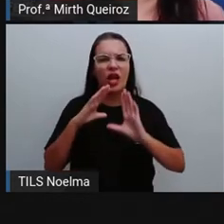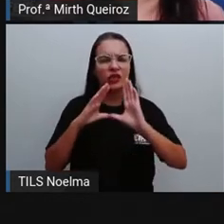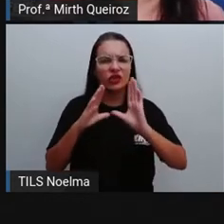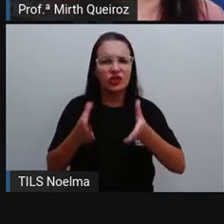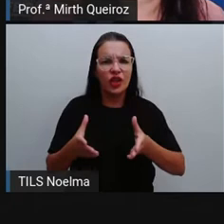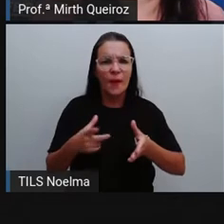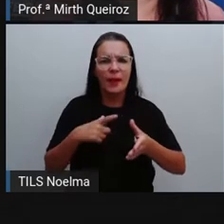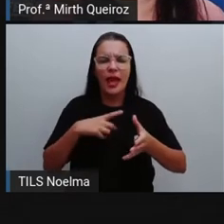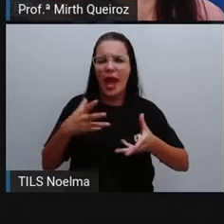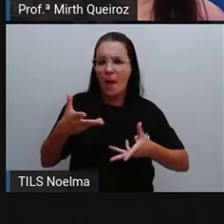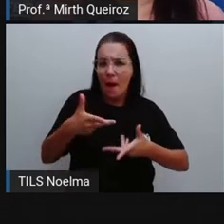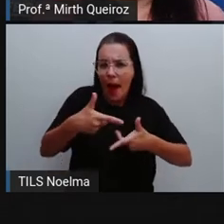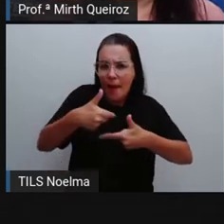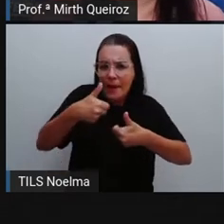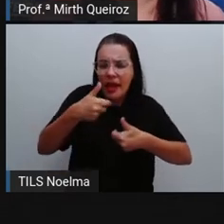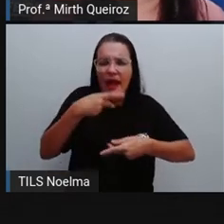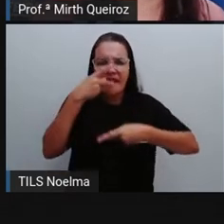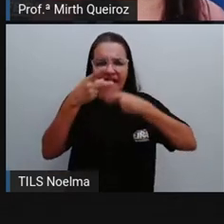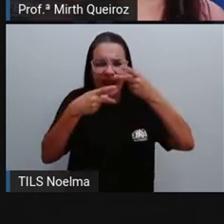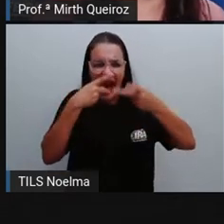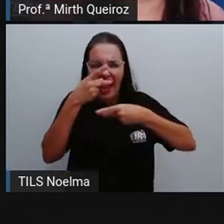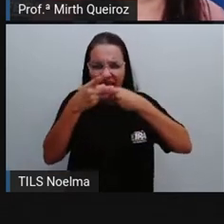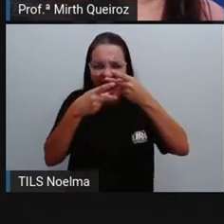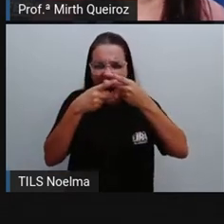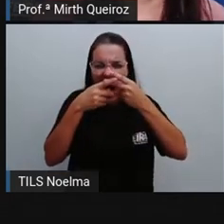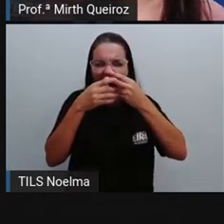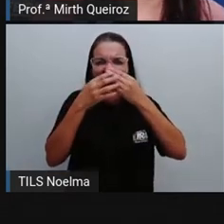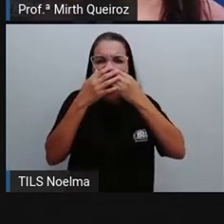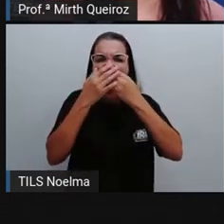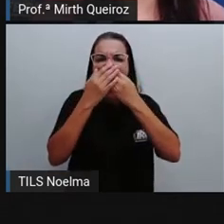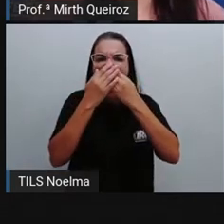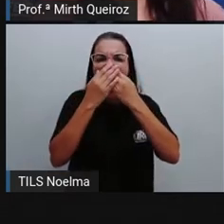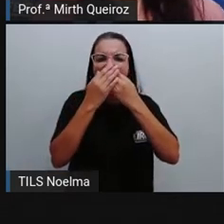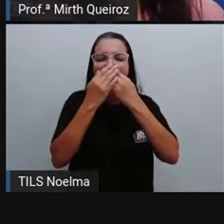essa habilidade de falar.